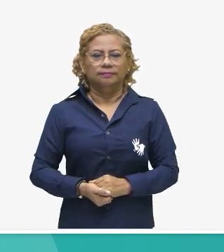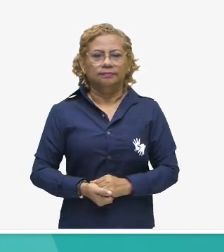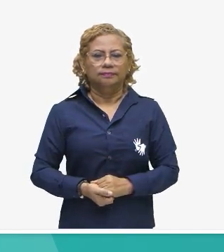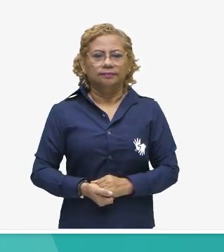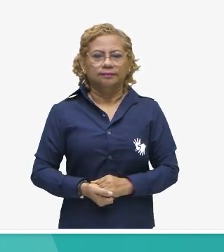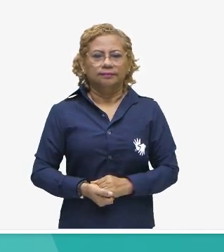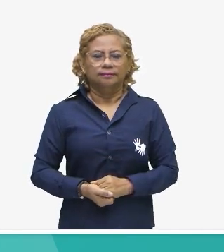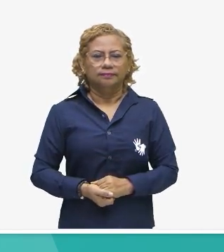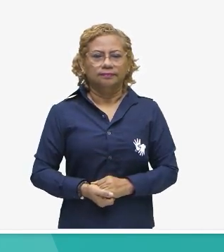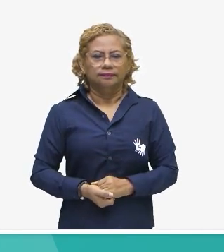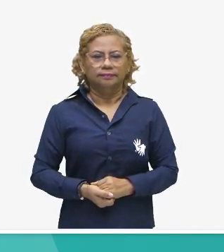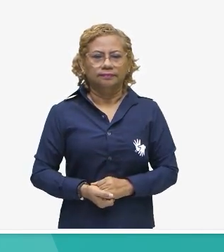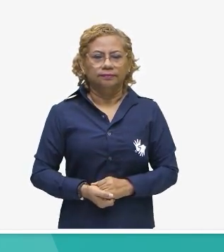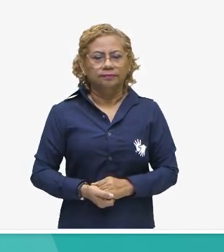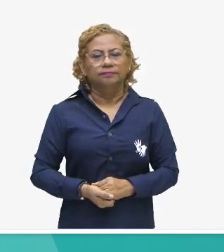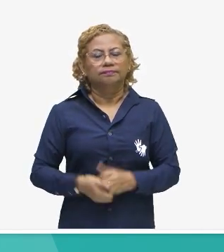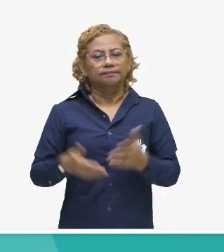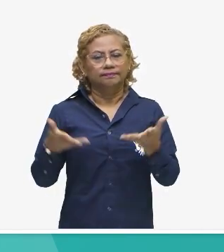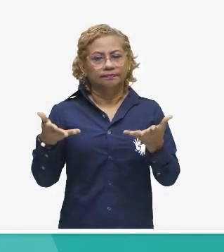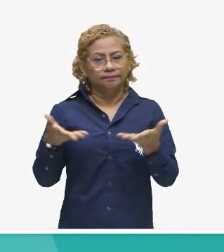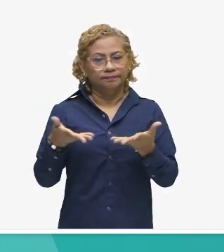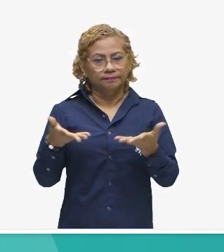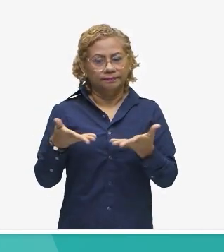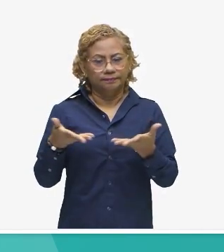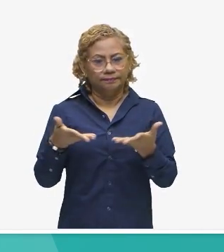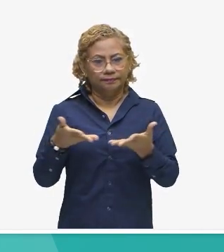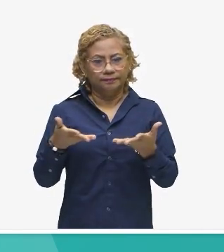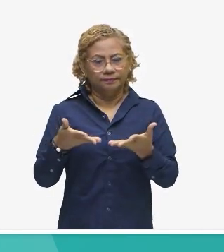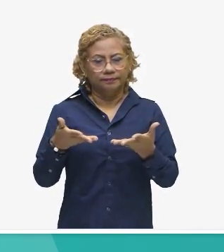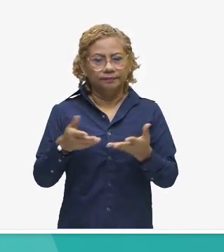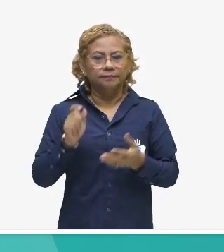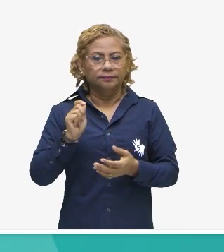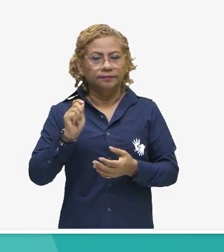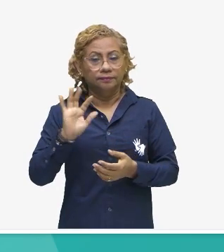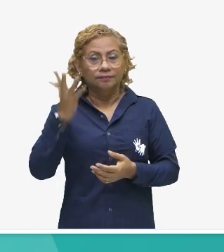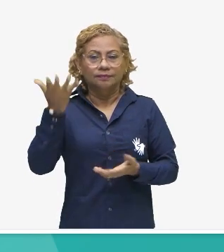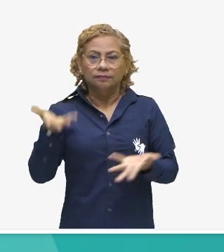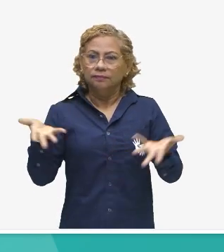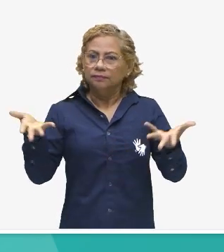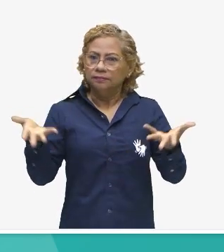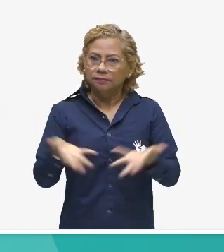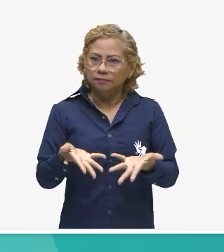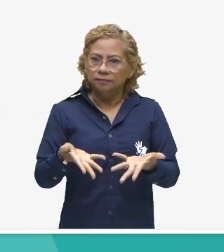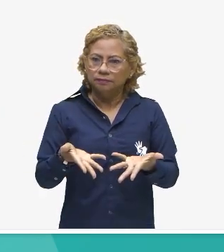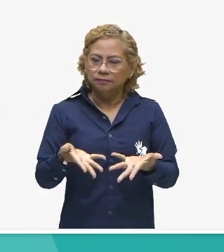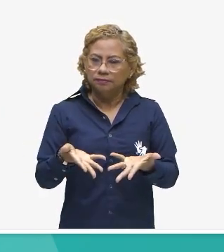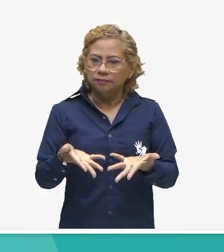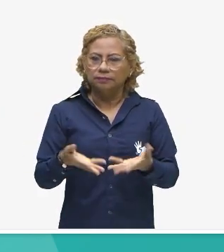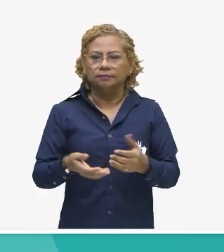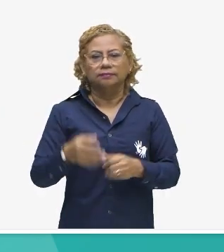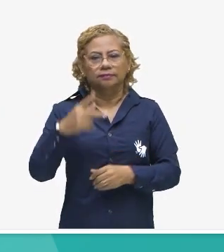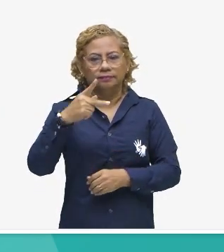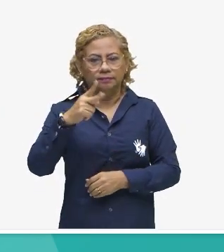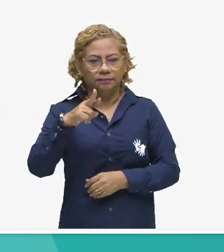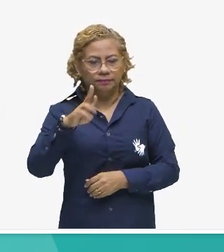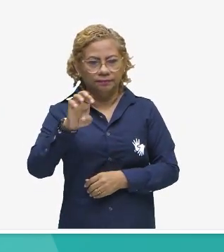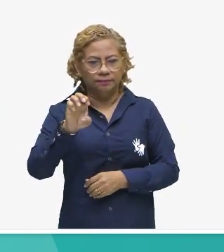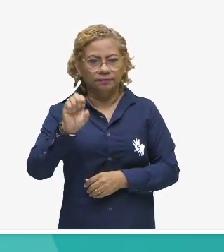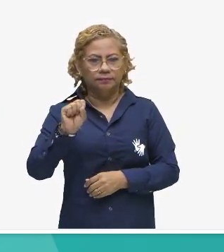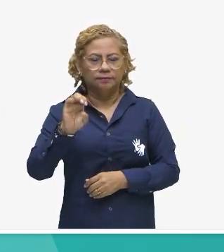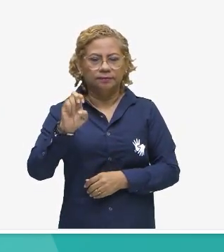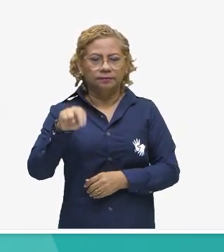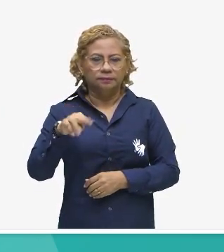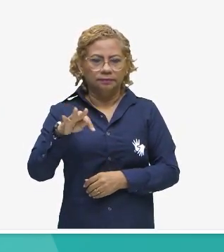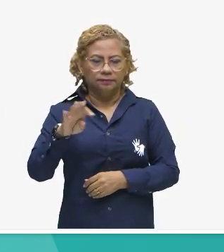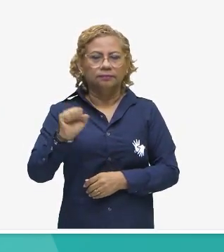é esse tempo presente, que é o que está acontecendo aqui no momento, né, o tempo passado, que